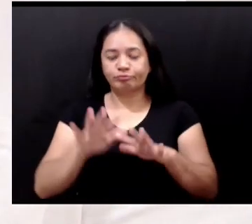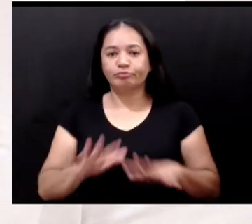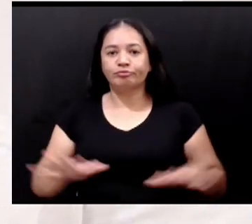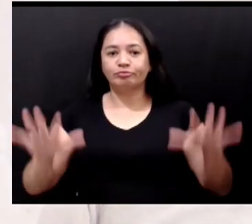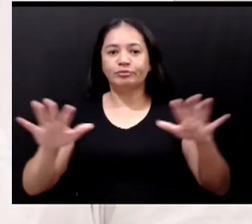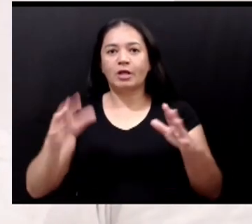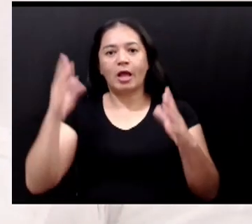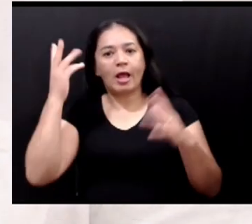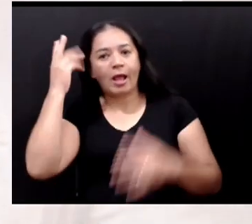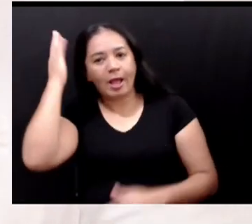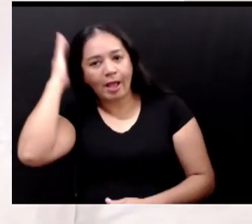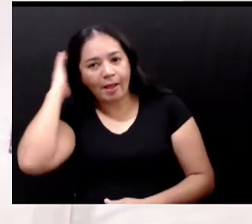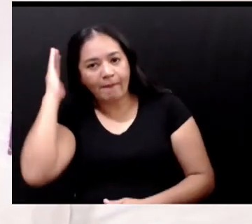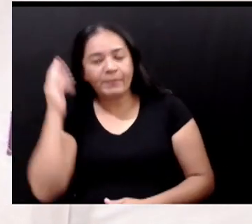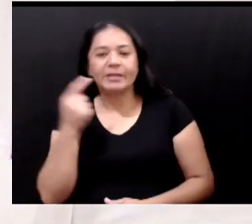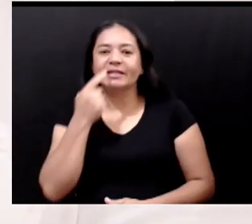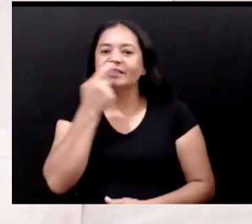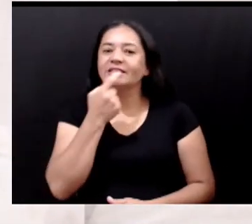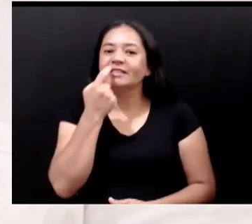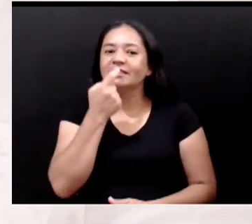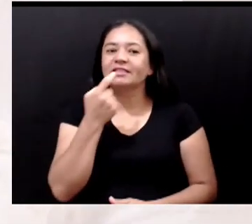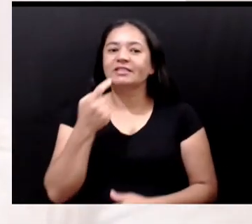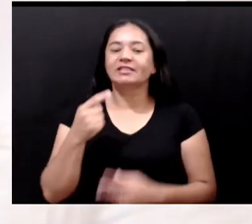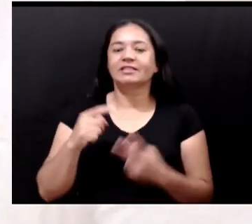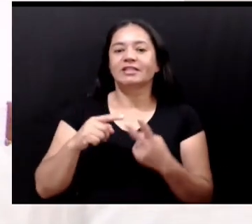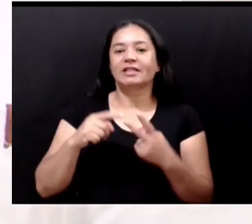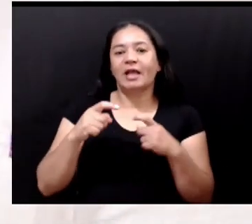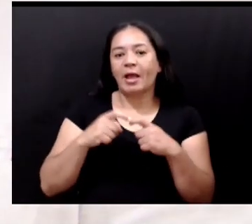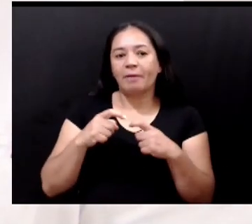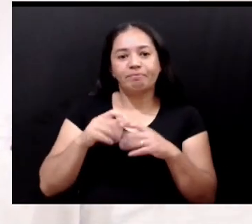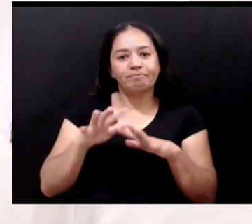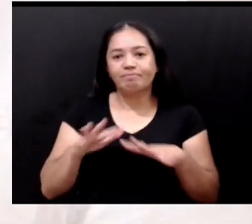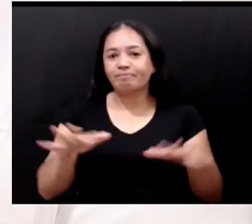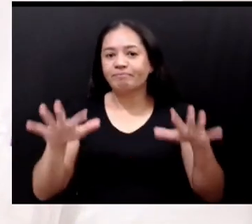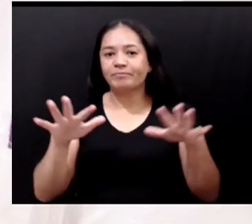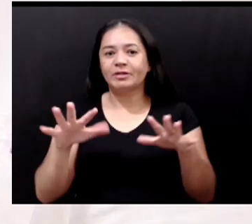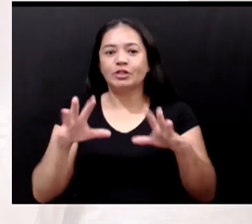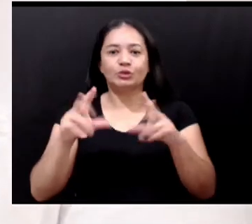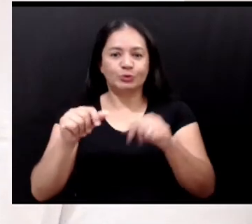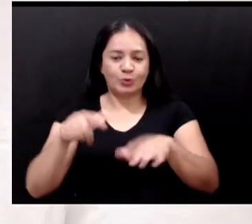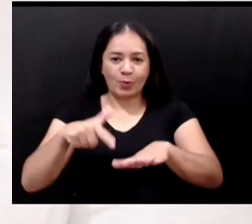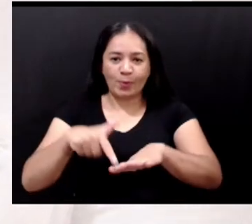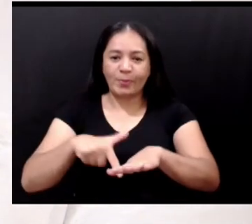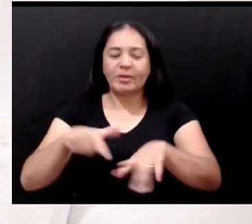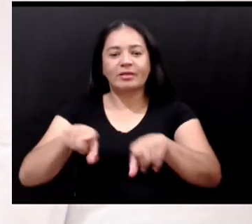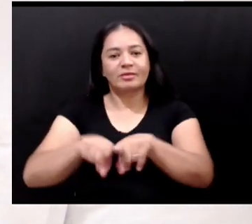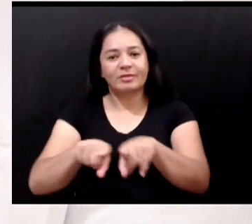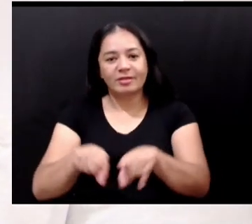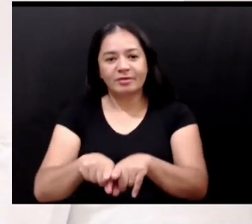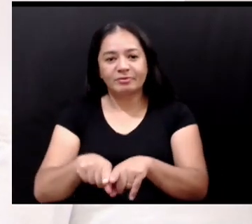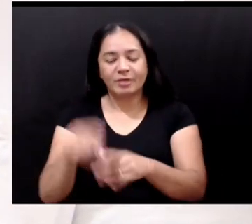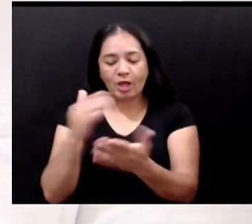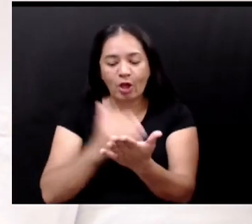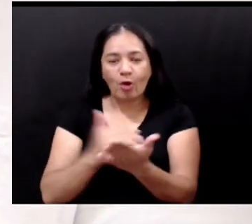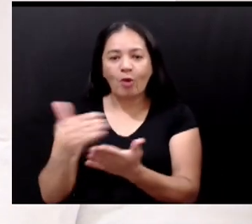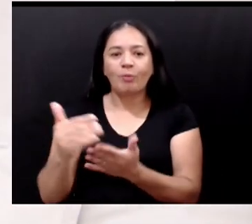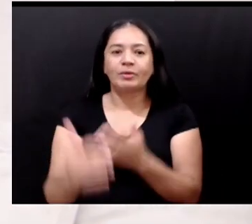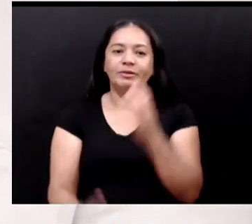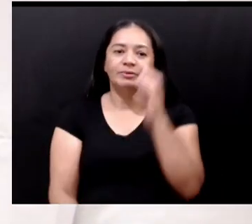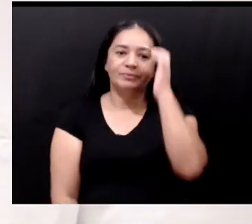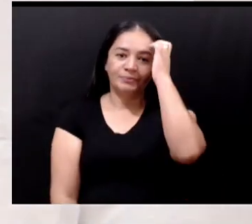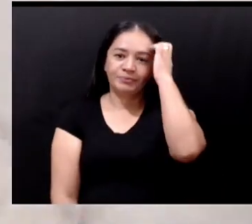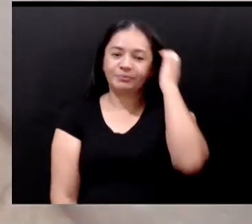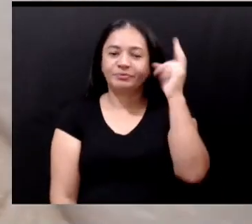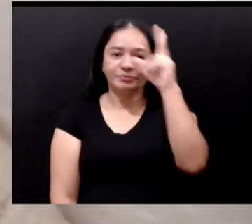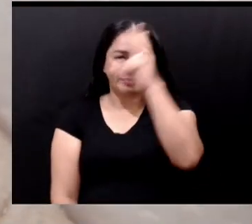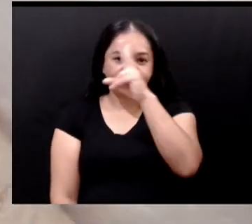dente, a medicina e cuidado com os pés também. Aí, a partir um pouco da história, começou a